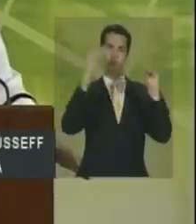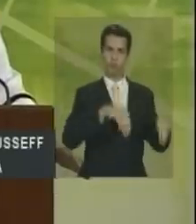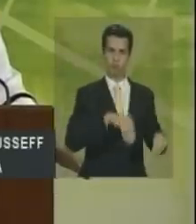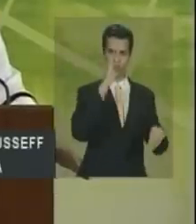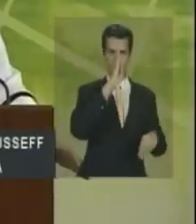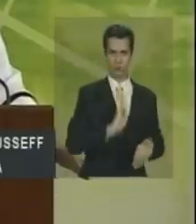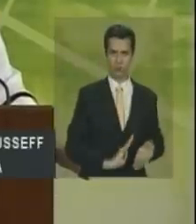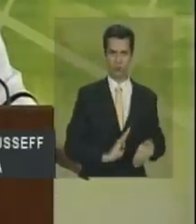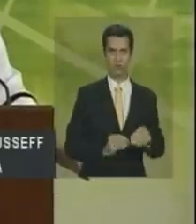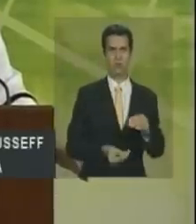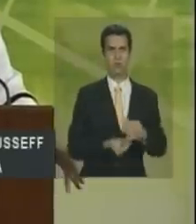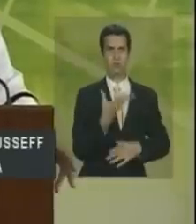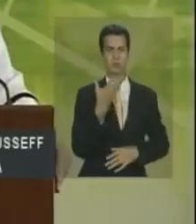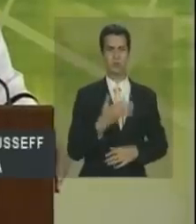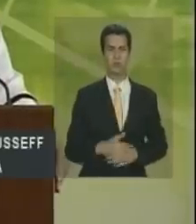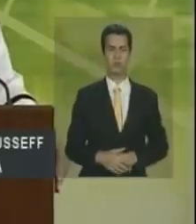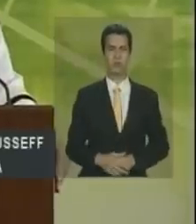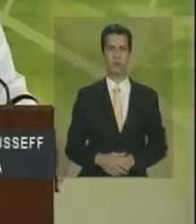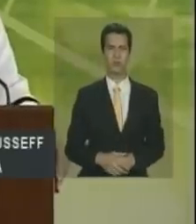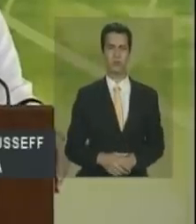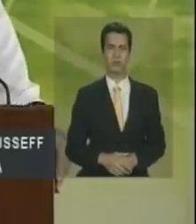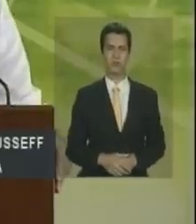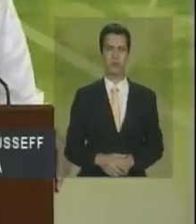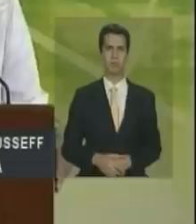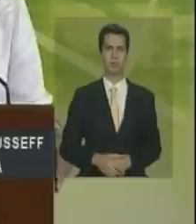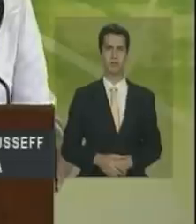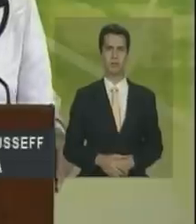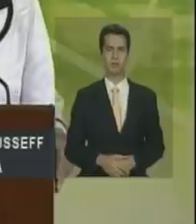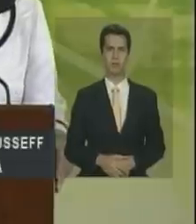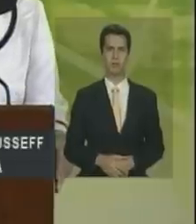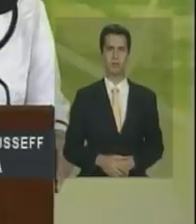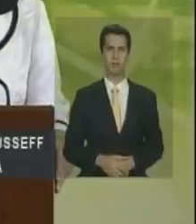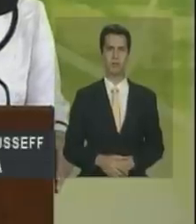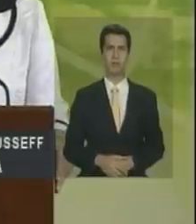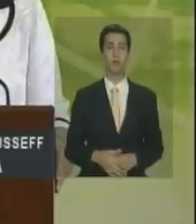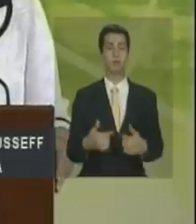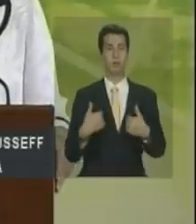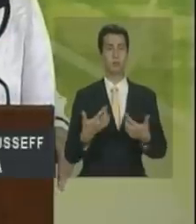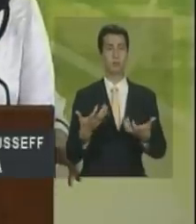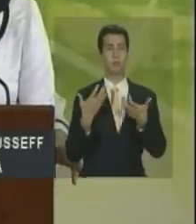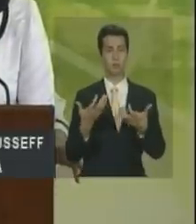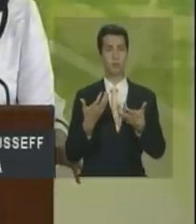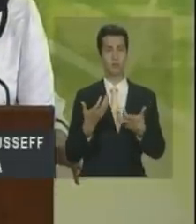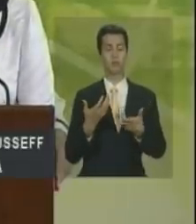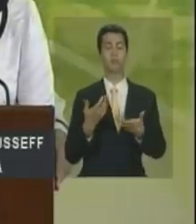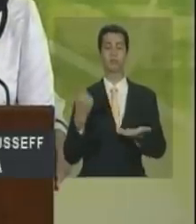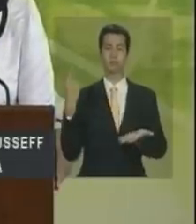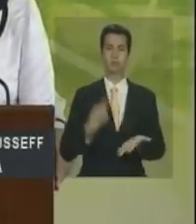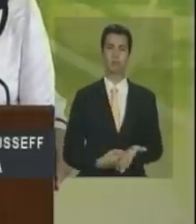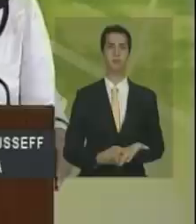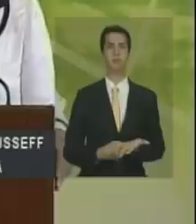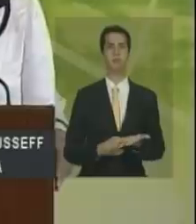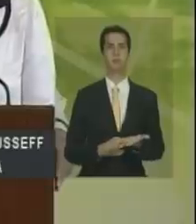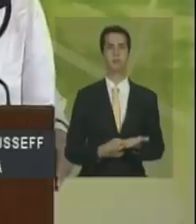de acordo com a Constituição. Quero reforçar o meu compromisso com a indústria brasileira.